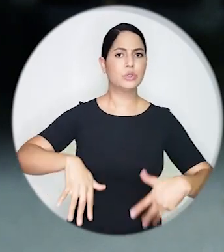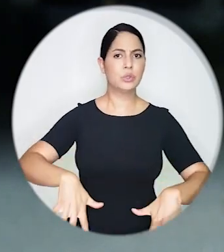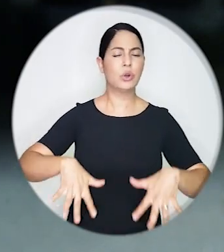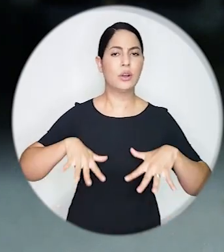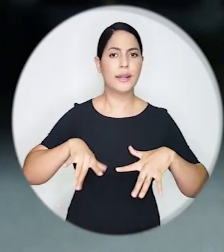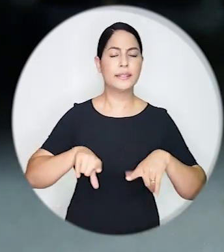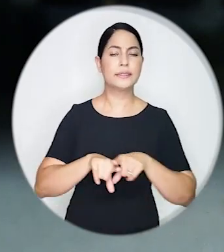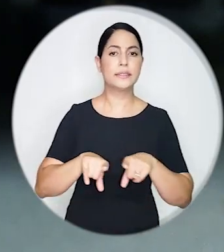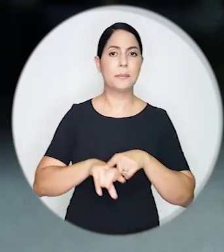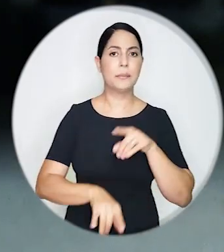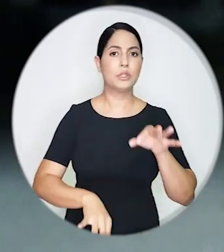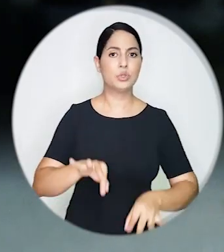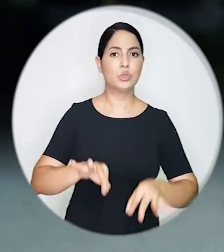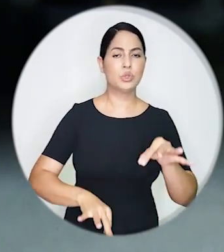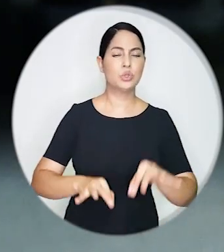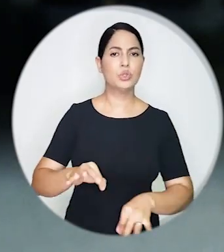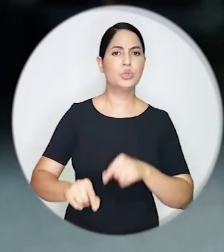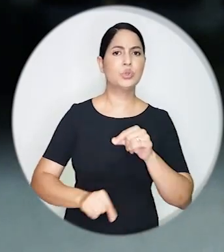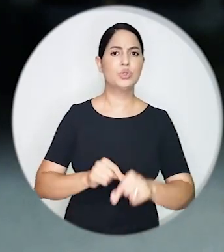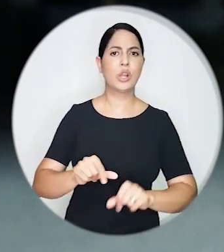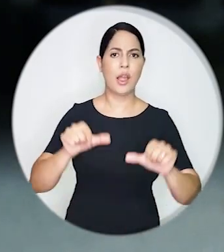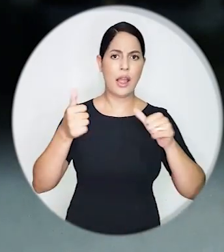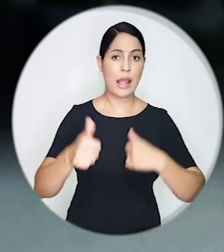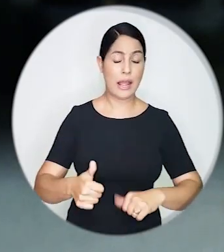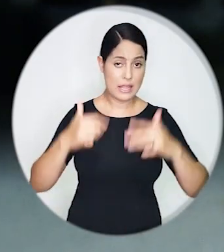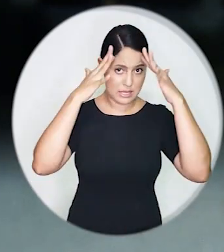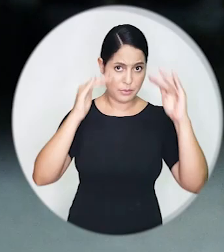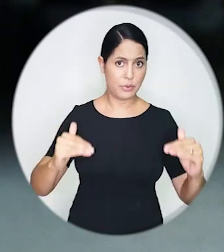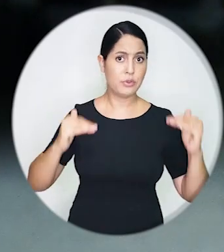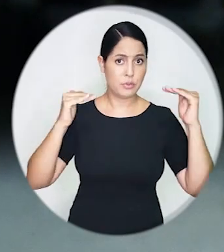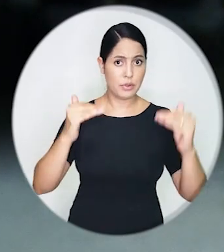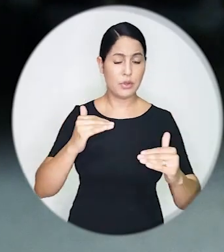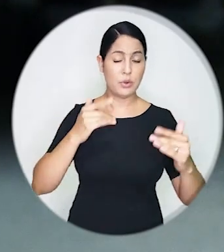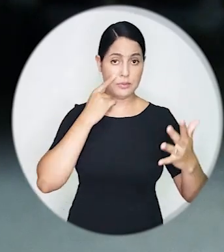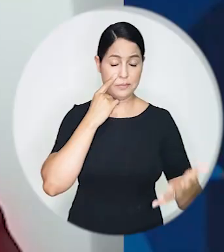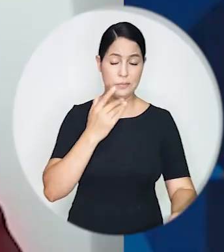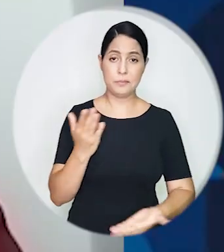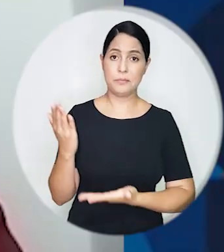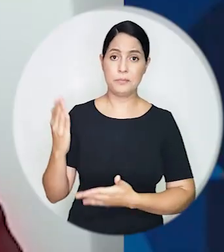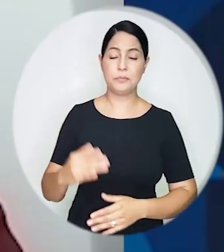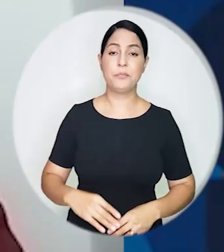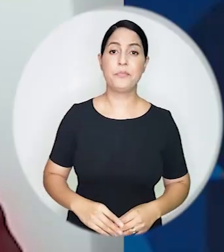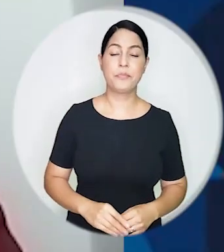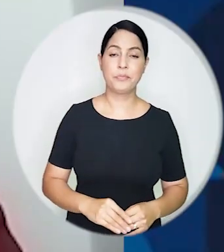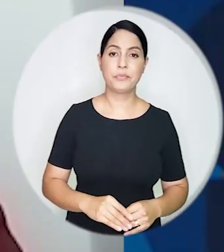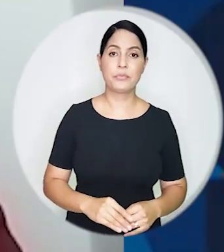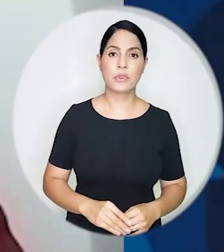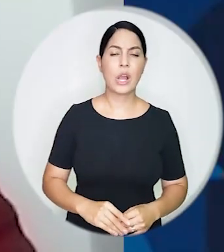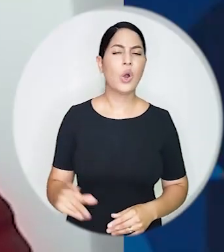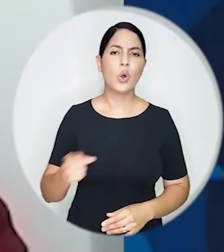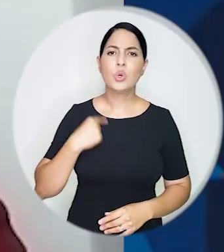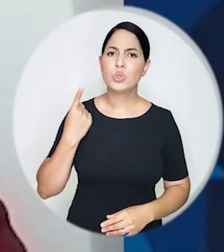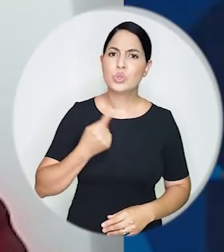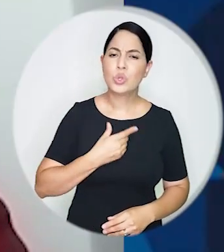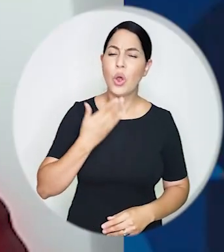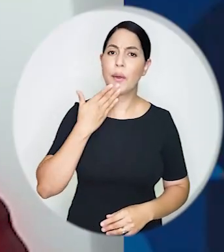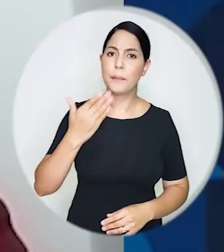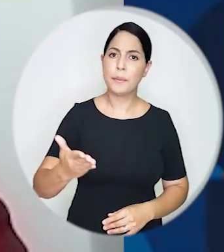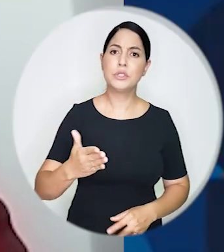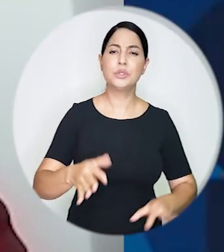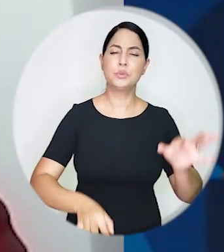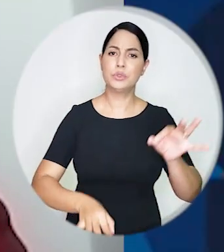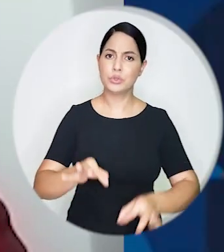Nacional e jurídicas que aguardam apreciação de tribunais superiores. A questão do acompanhamento dos